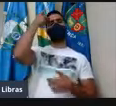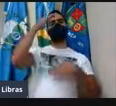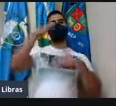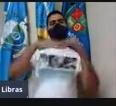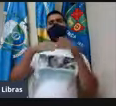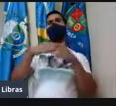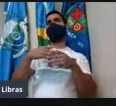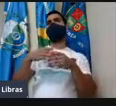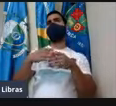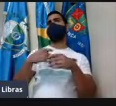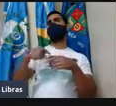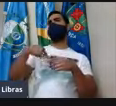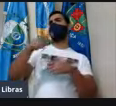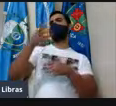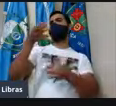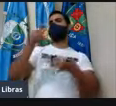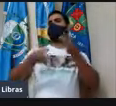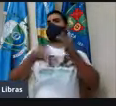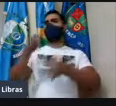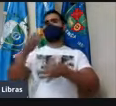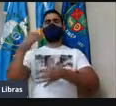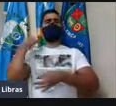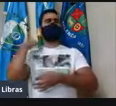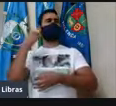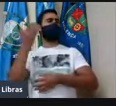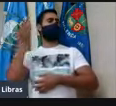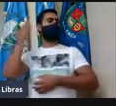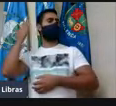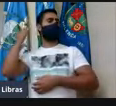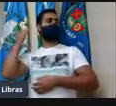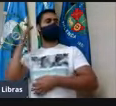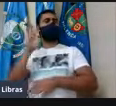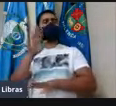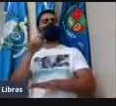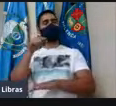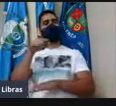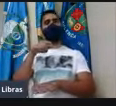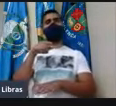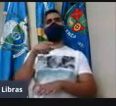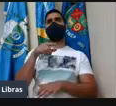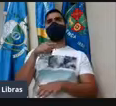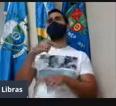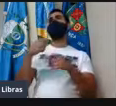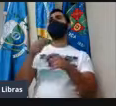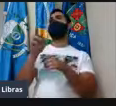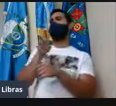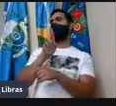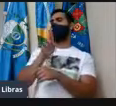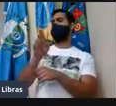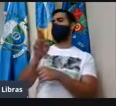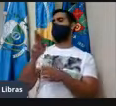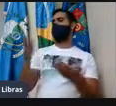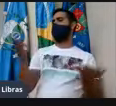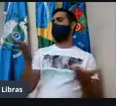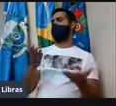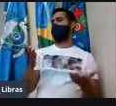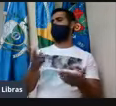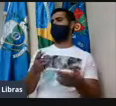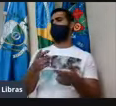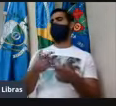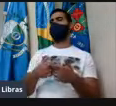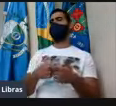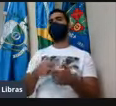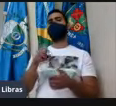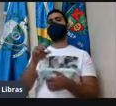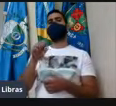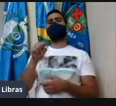na justiça, que não é da sua época, mas provavelmente você que está tendo que responder, porque foi a